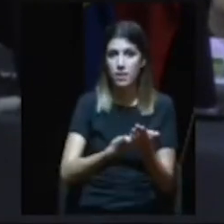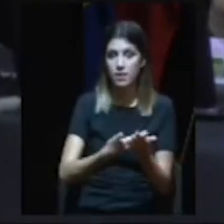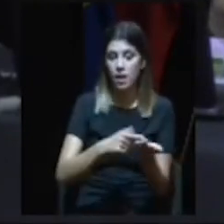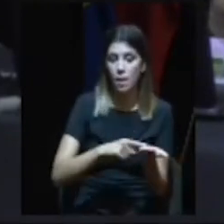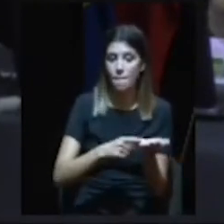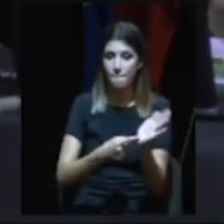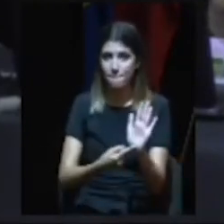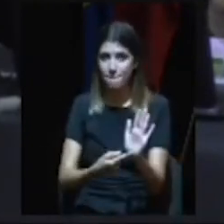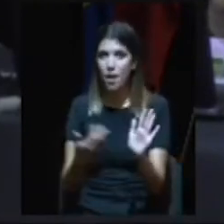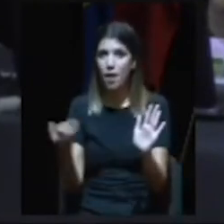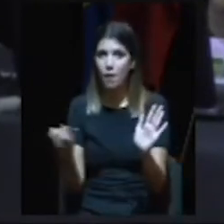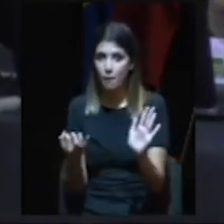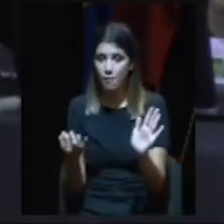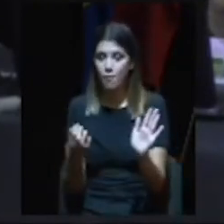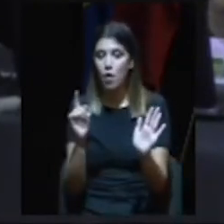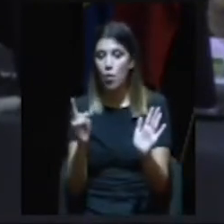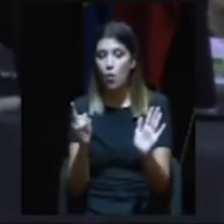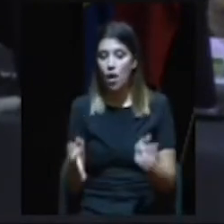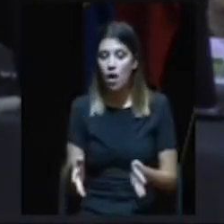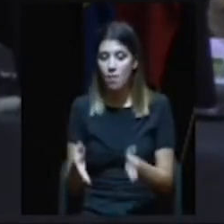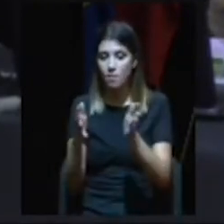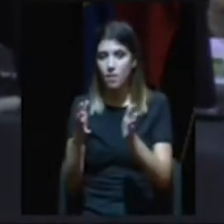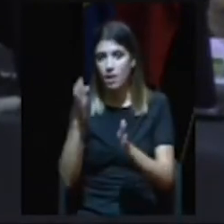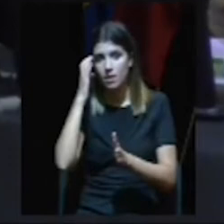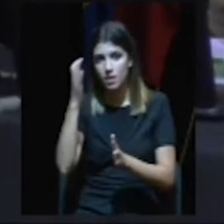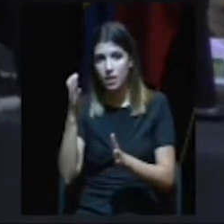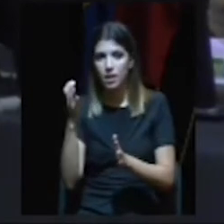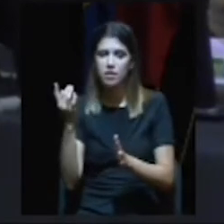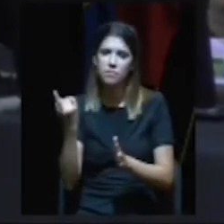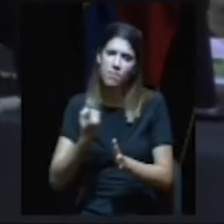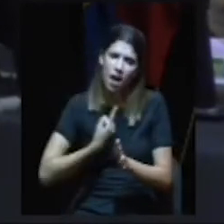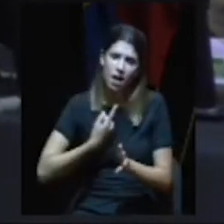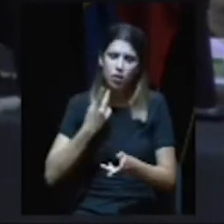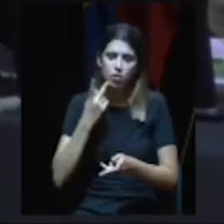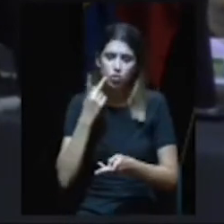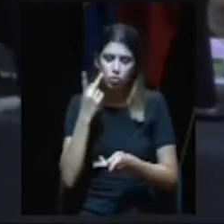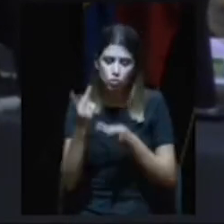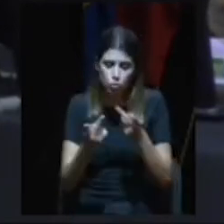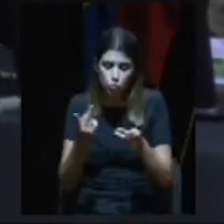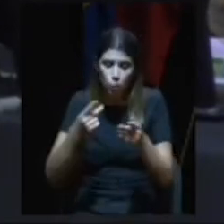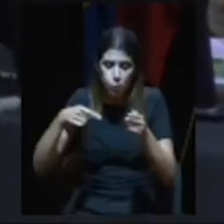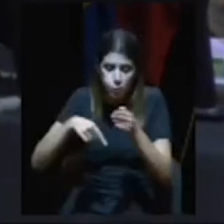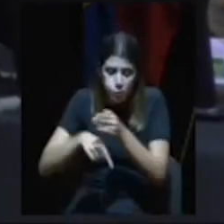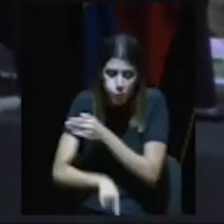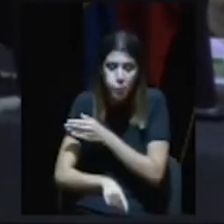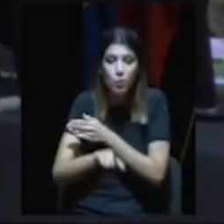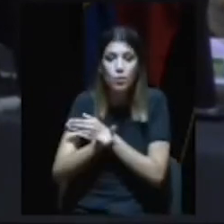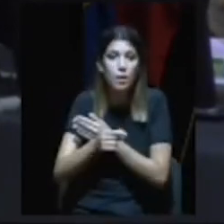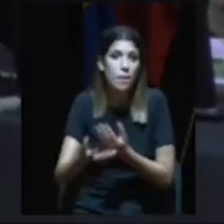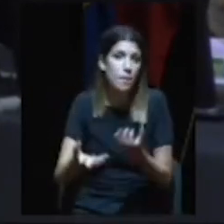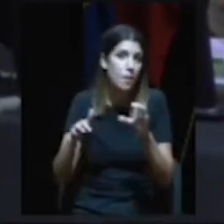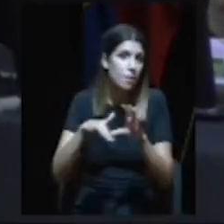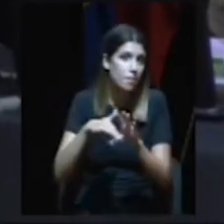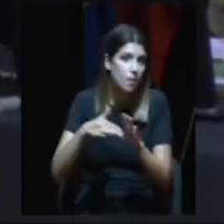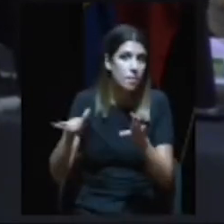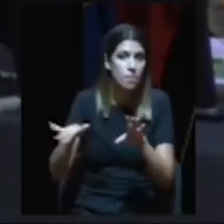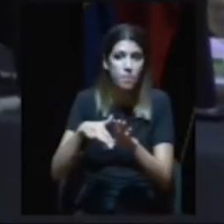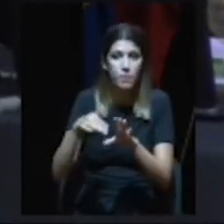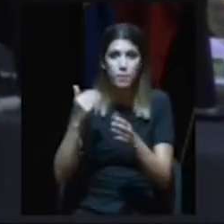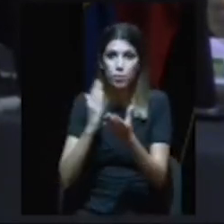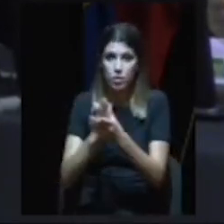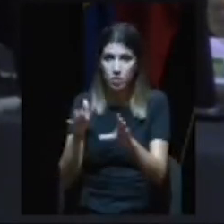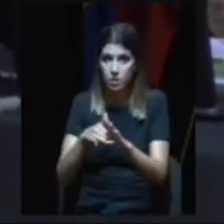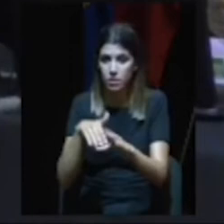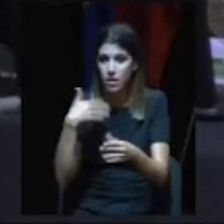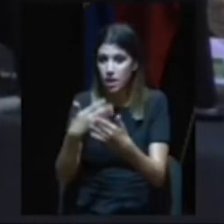proposta para que a Almirante Reis fosse objeto de um verdadeiro processo participativo, coisa que até agora